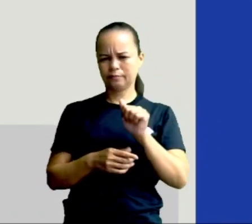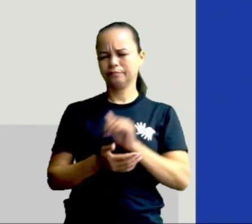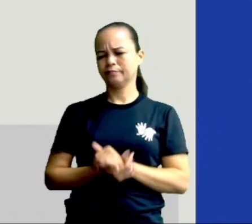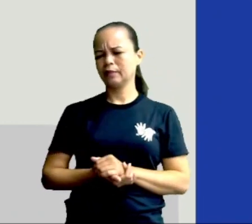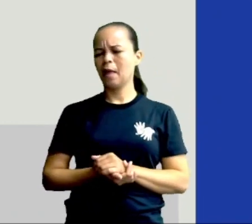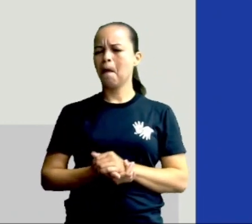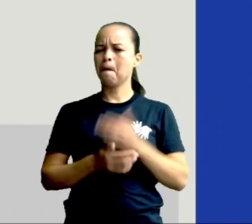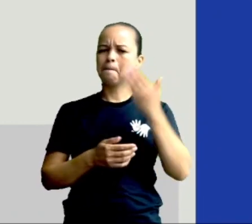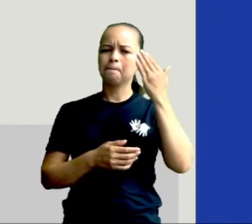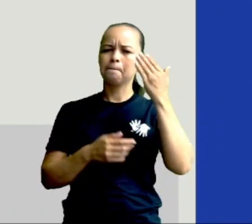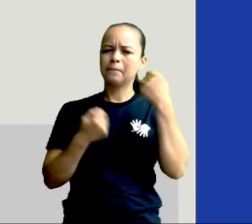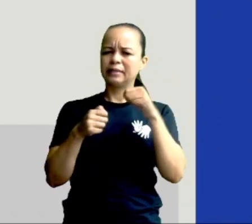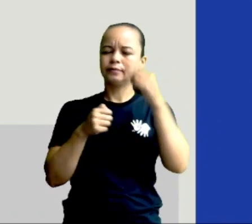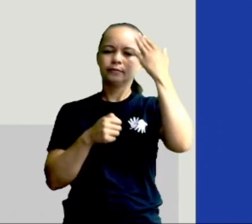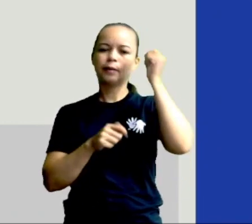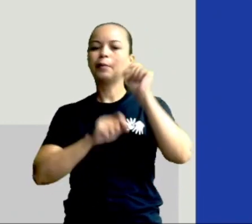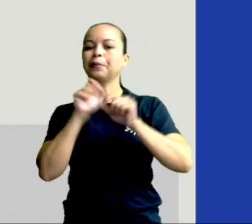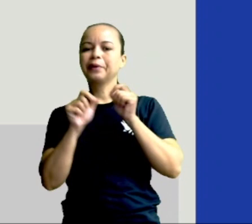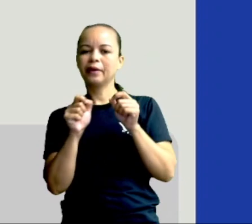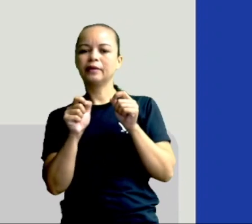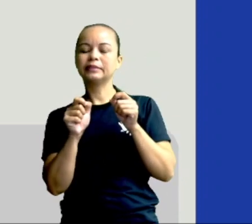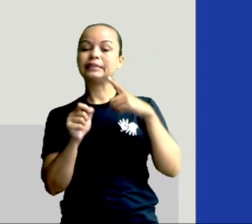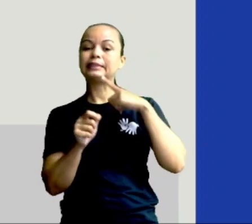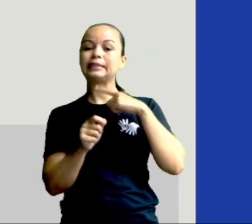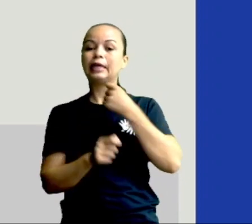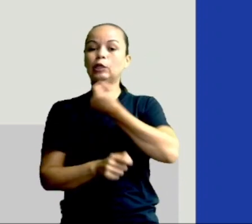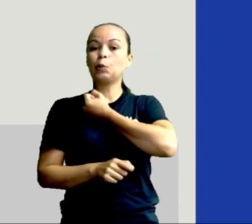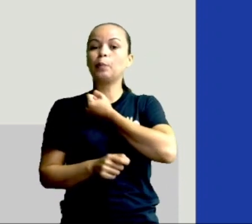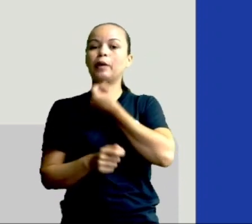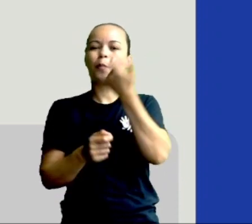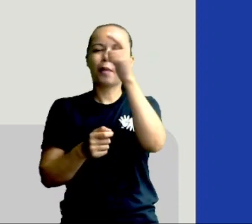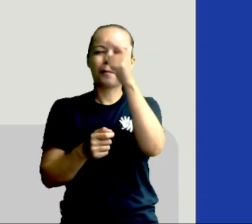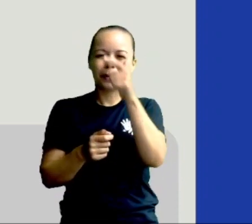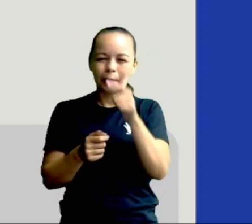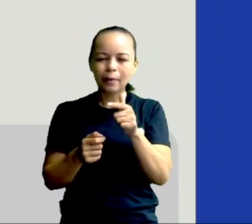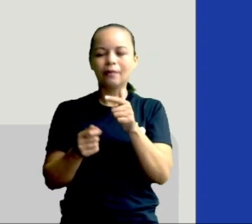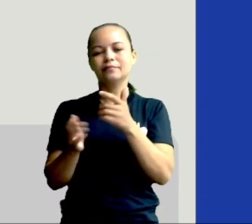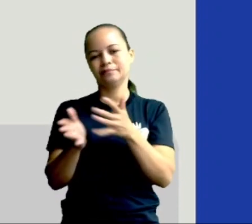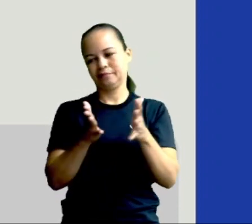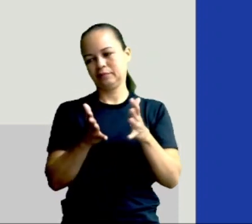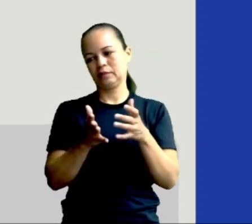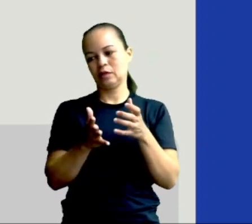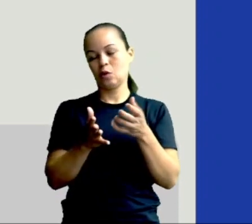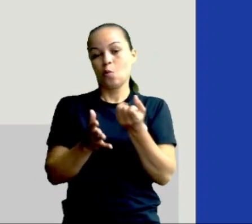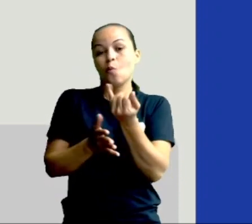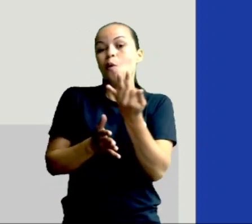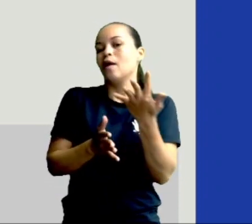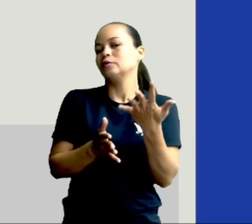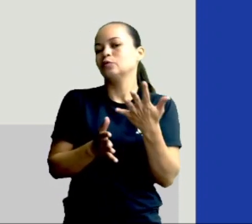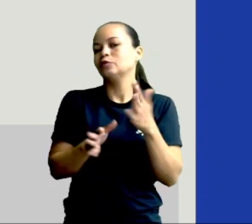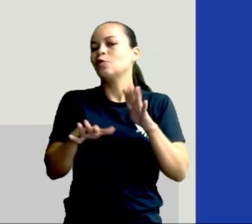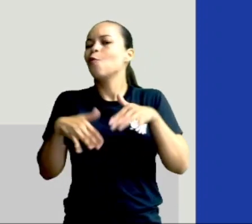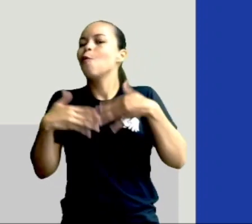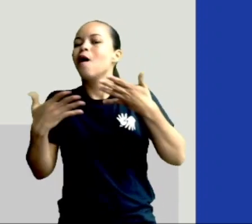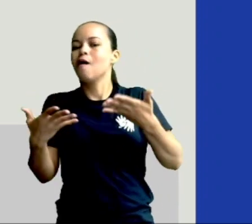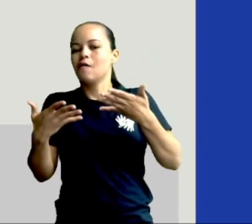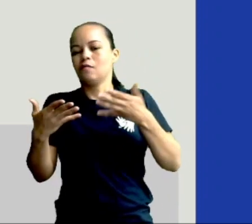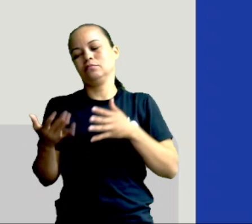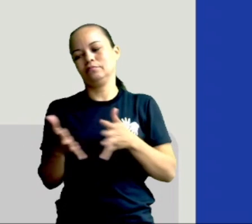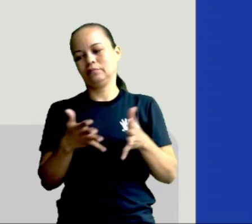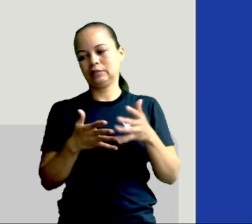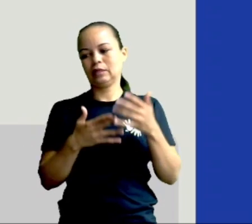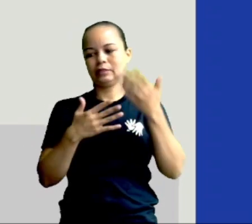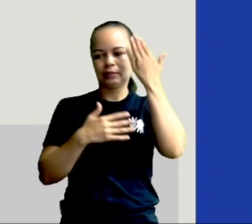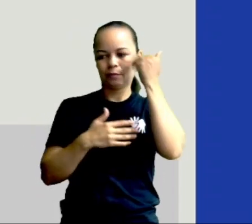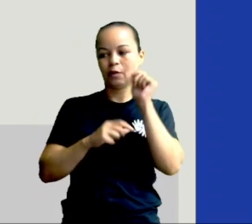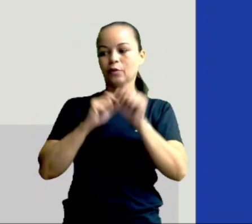valores repetidos. Quantos e quais são? Aí aqui eu quero saber se ele é